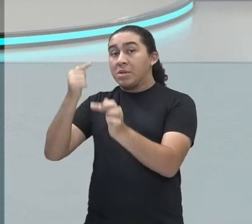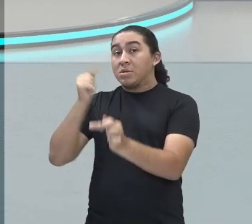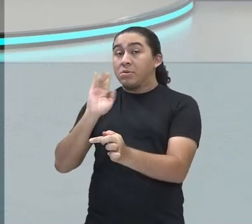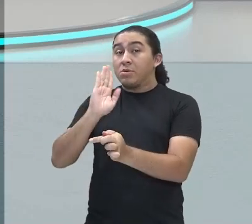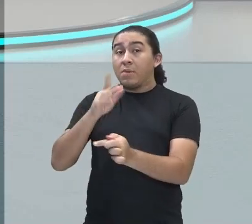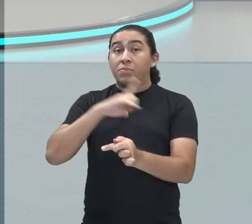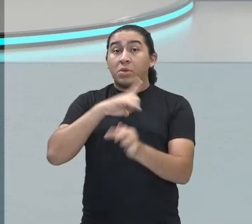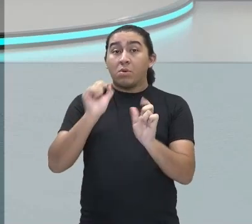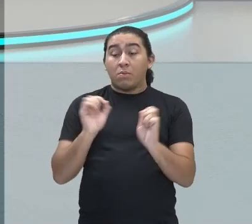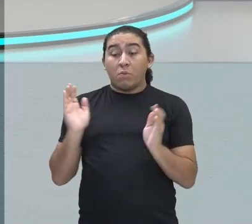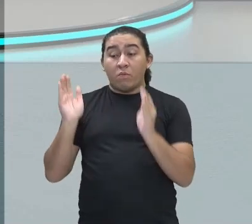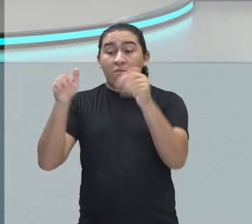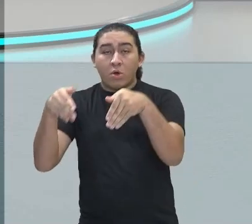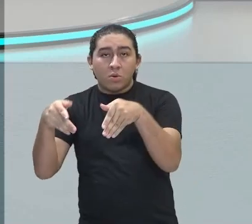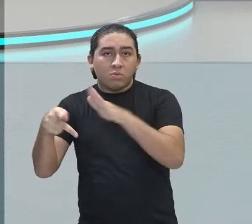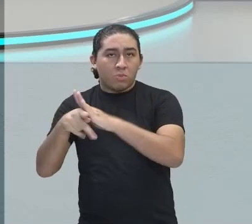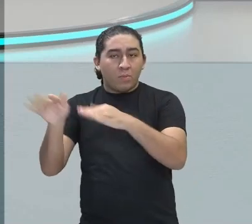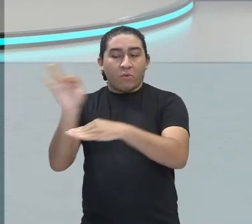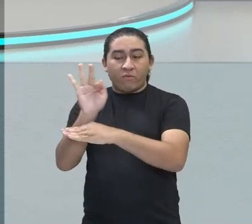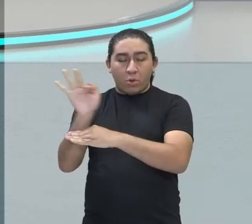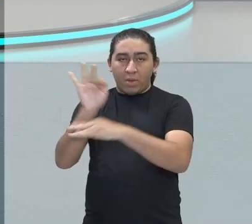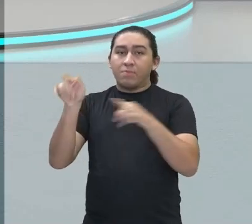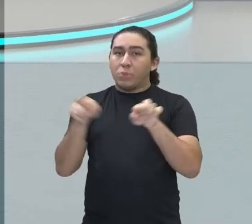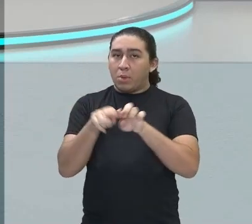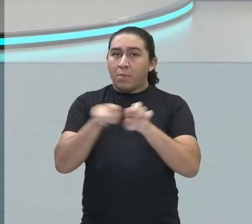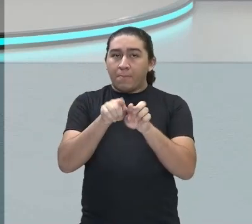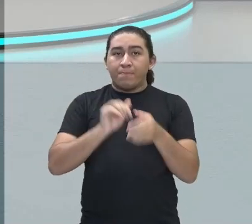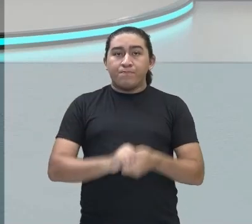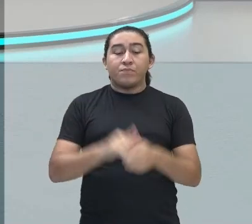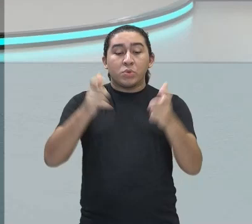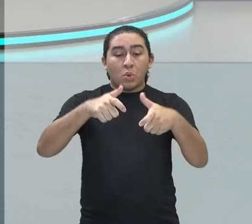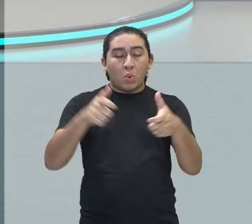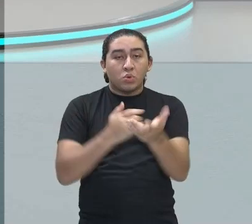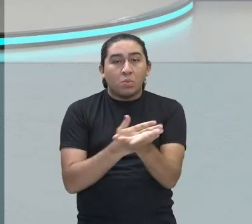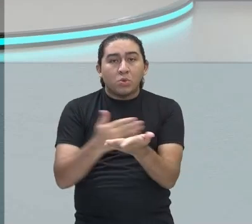pelo rigor formal. A sua origem data de